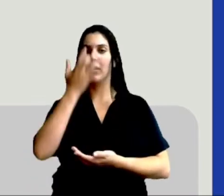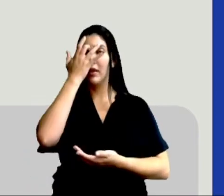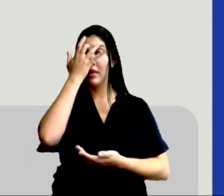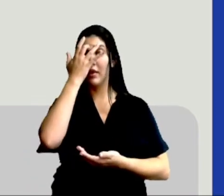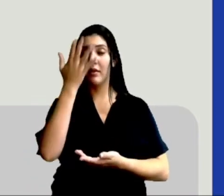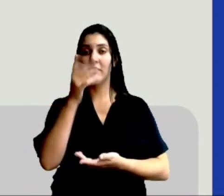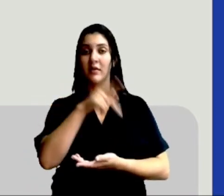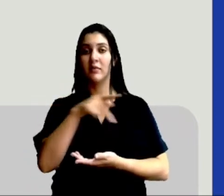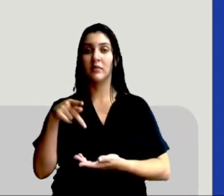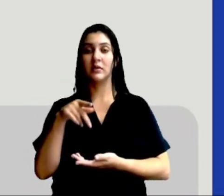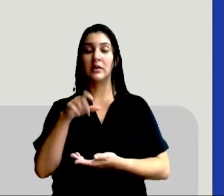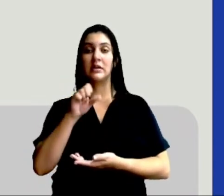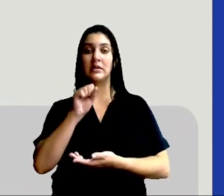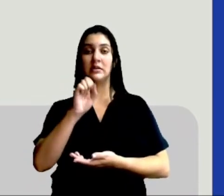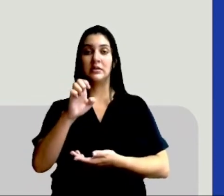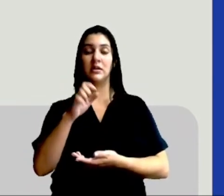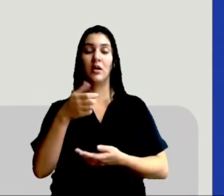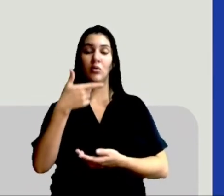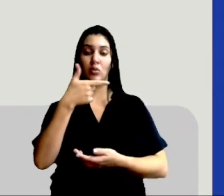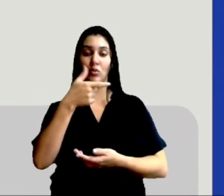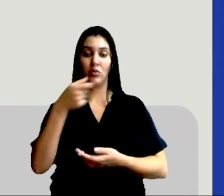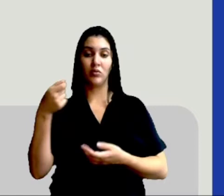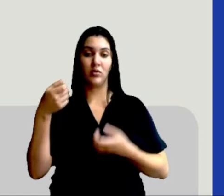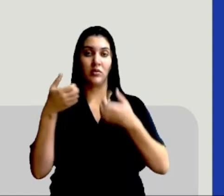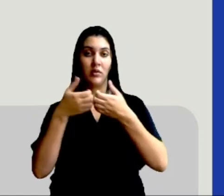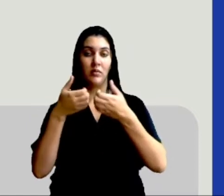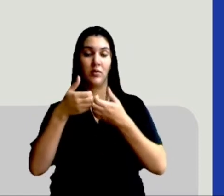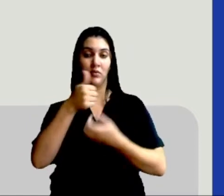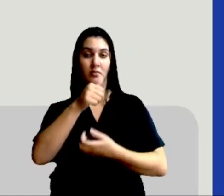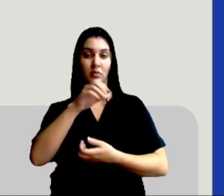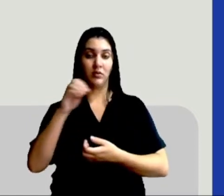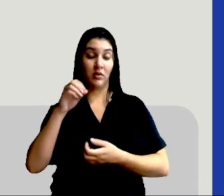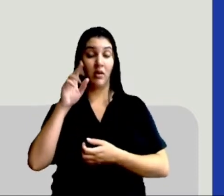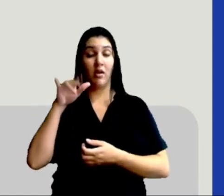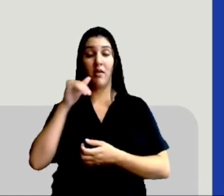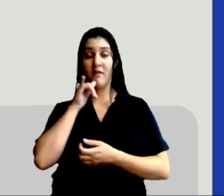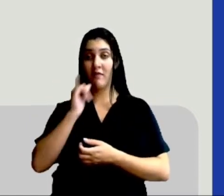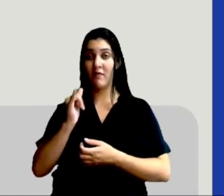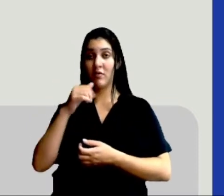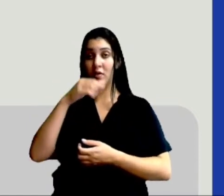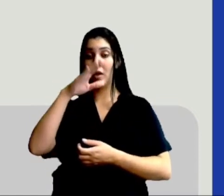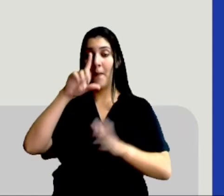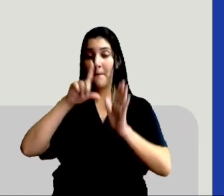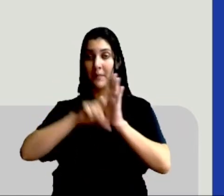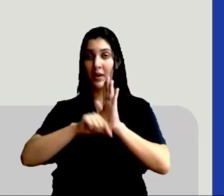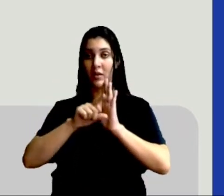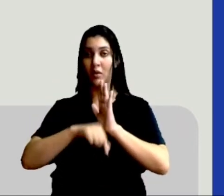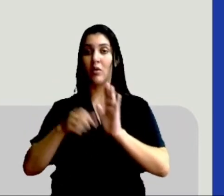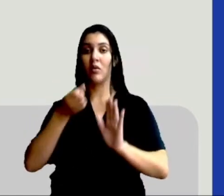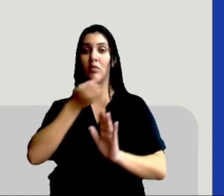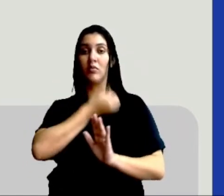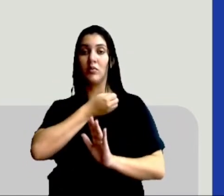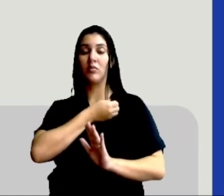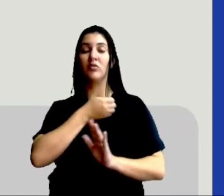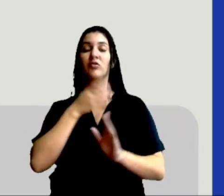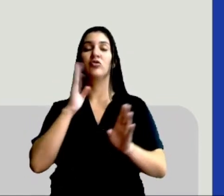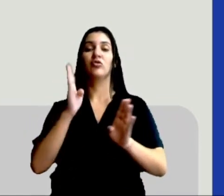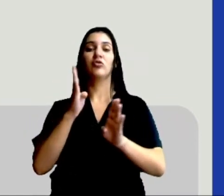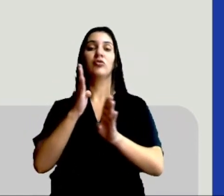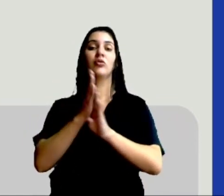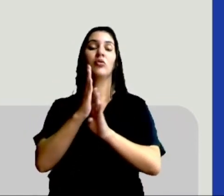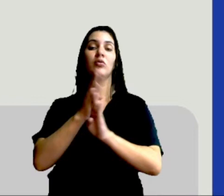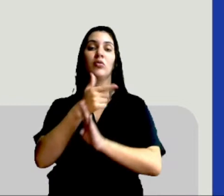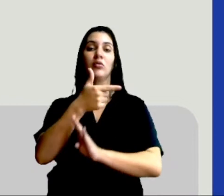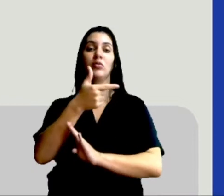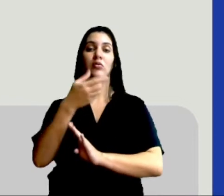fácil, professora. Se é o 200 que está próximo do 100 aí, a senhora disse que é o menor número lá. Antes a senhora disse, ó, a gente já encontra aí